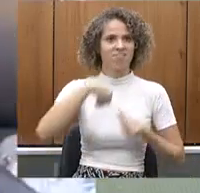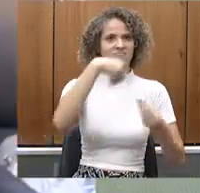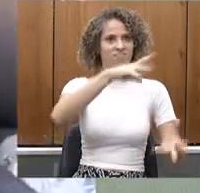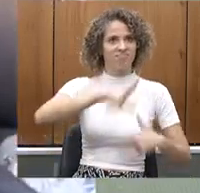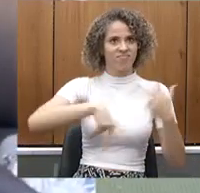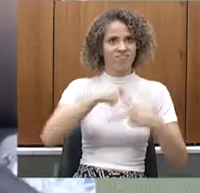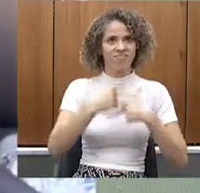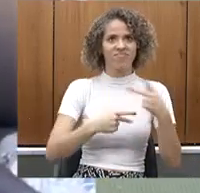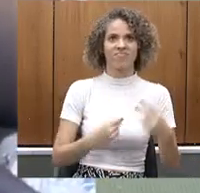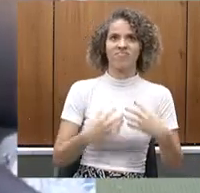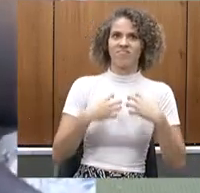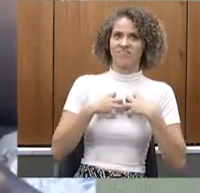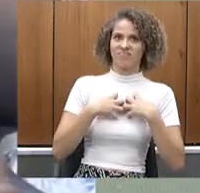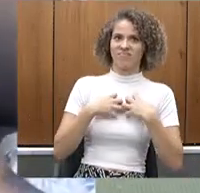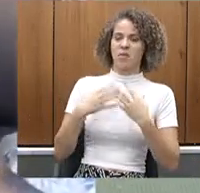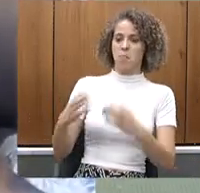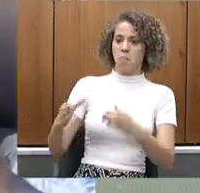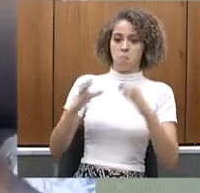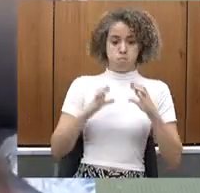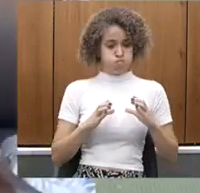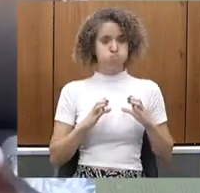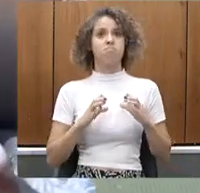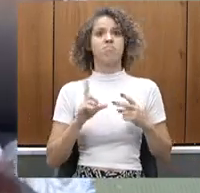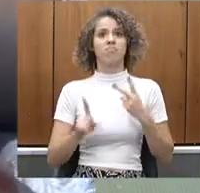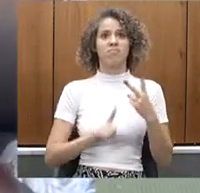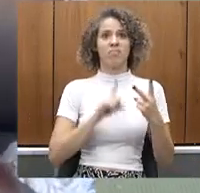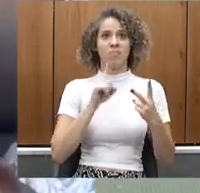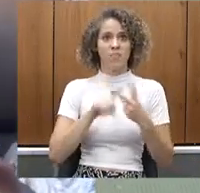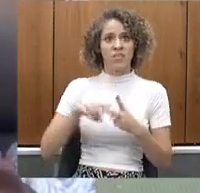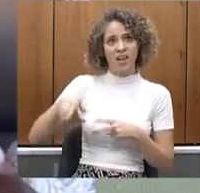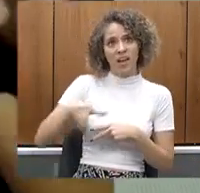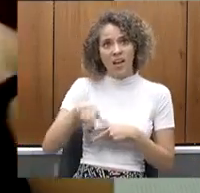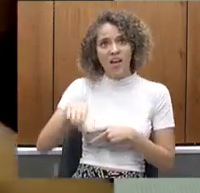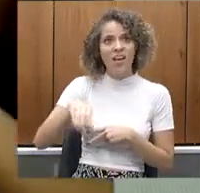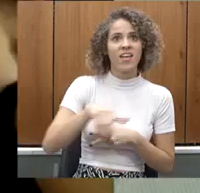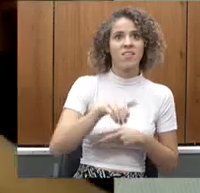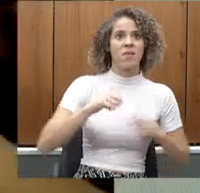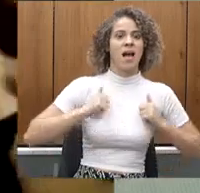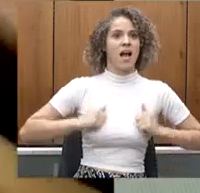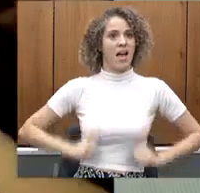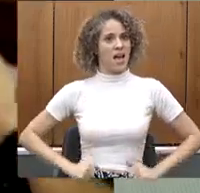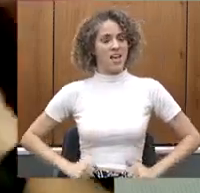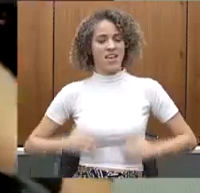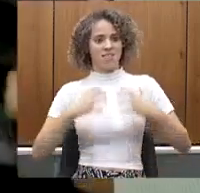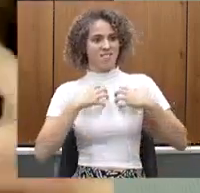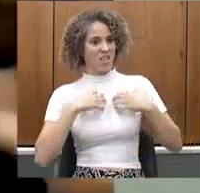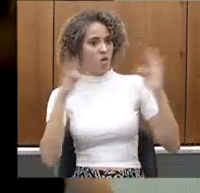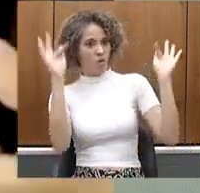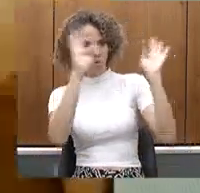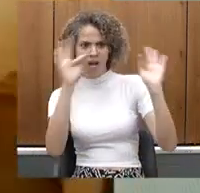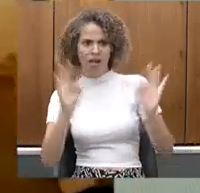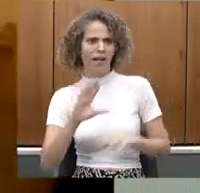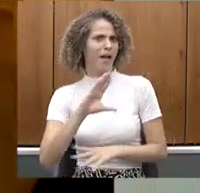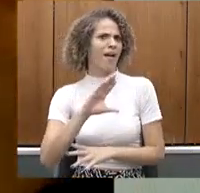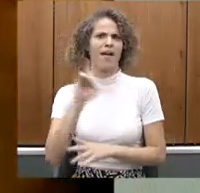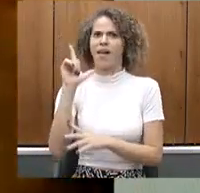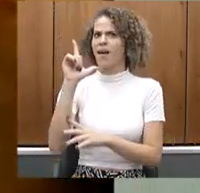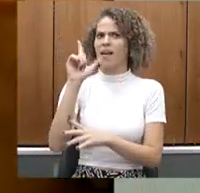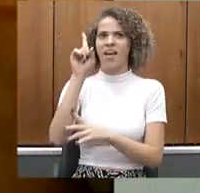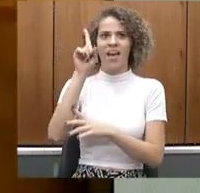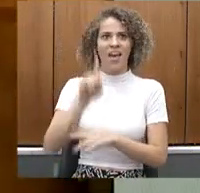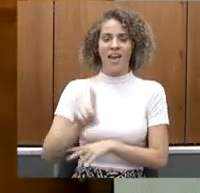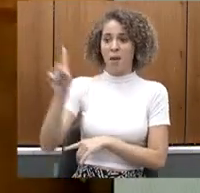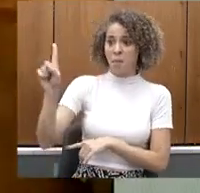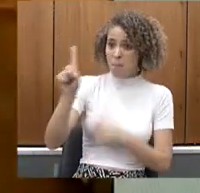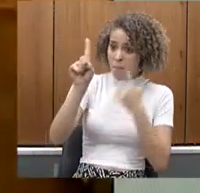era uma bola com uma pista de carrinho e uma camisa o maior presente Claro foi a presença do